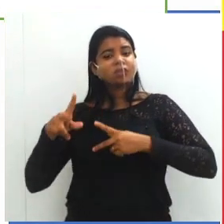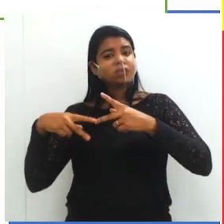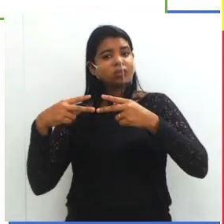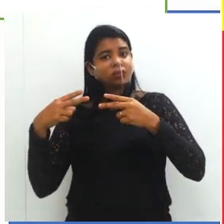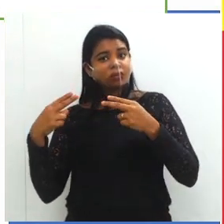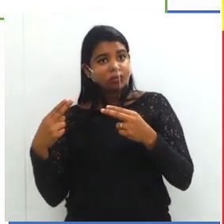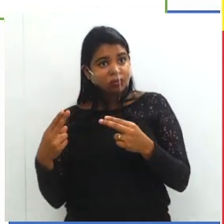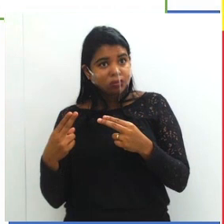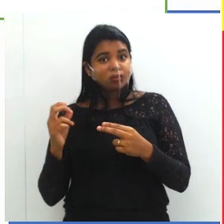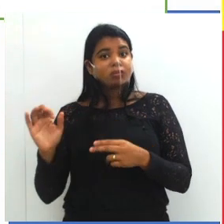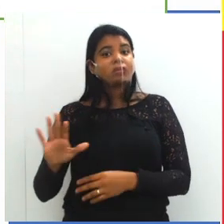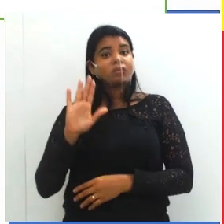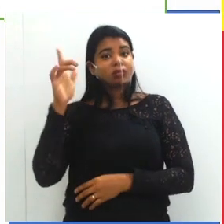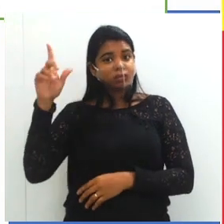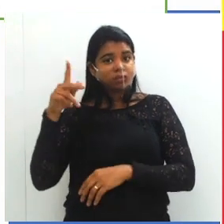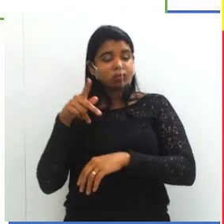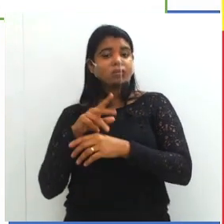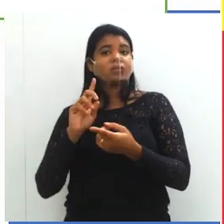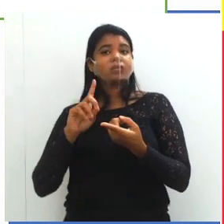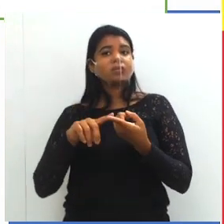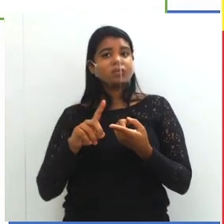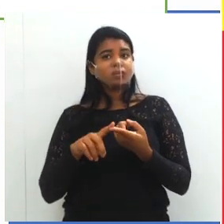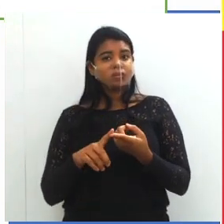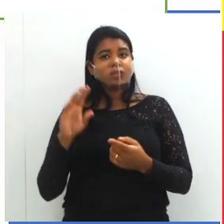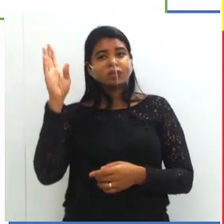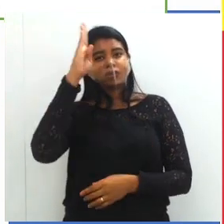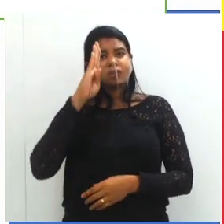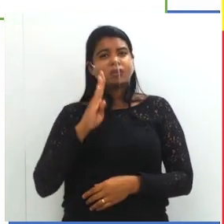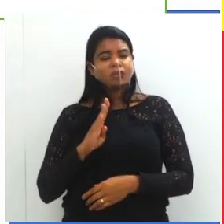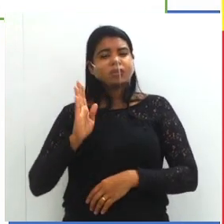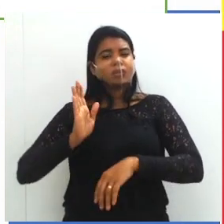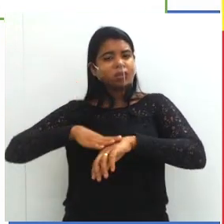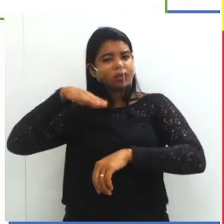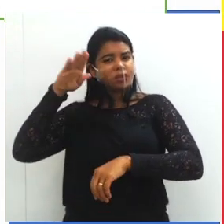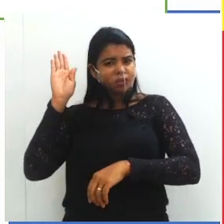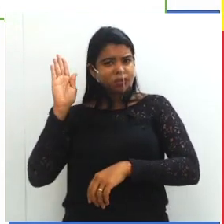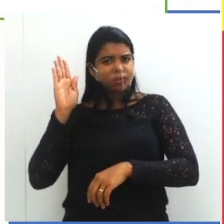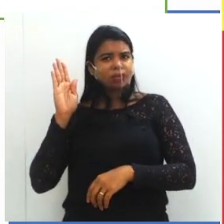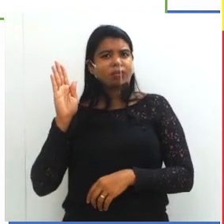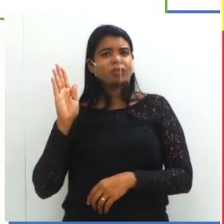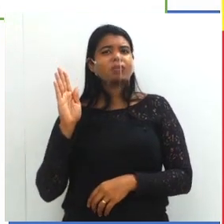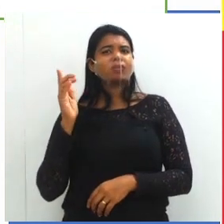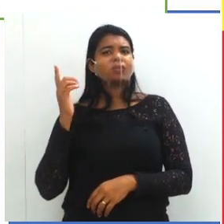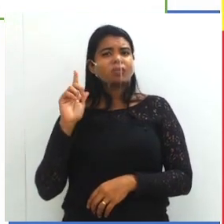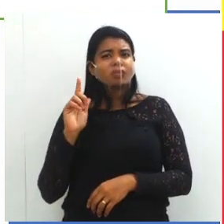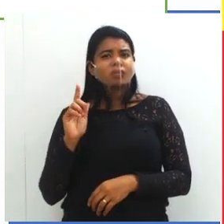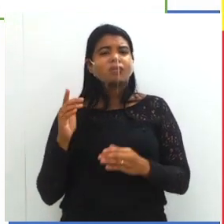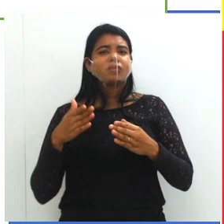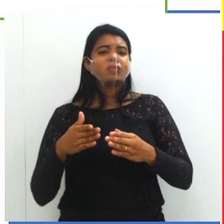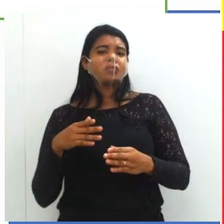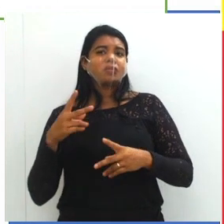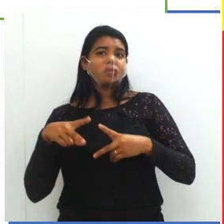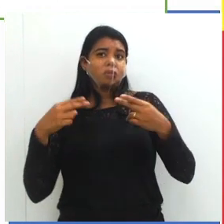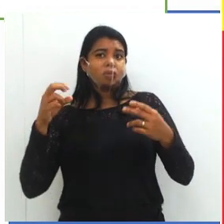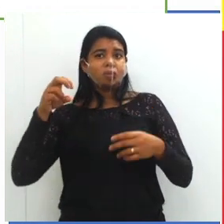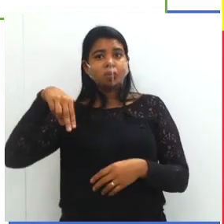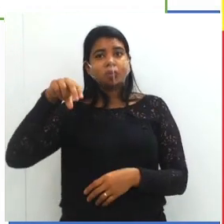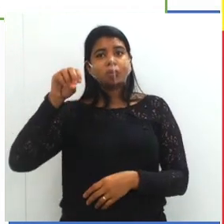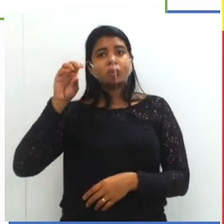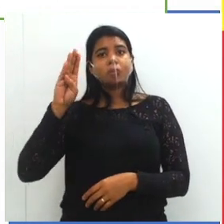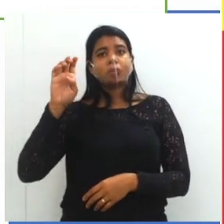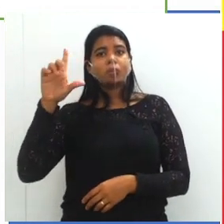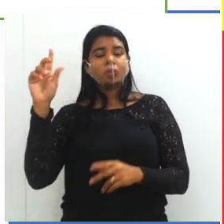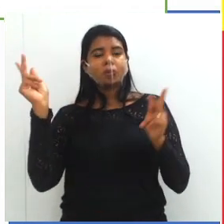prêmios nacionais e internacionais. Foi o brasileiro que mais vezes foi indicado ao